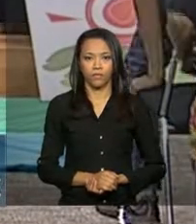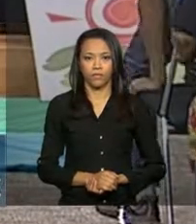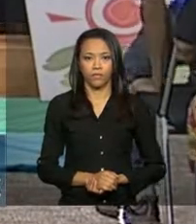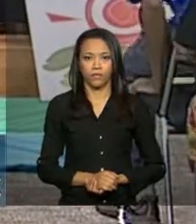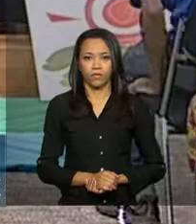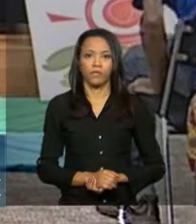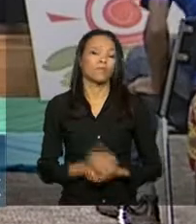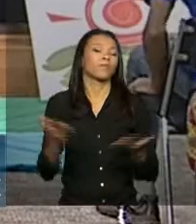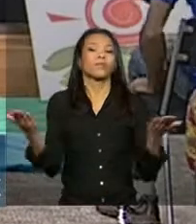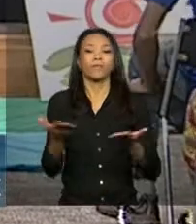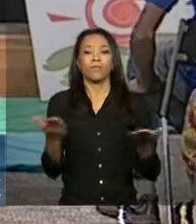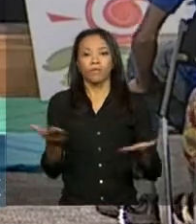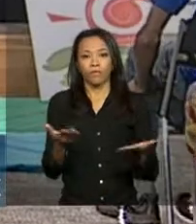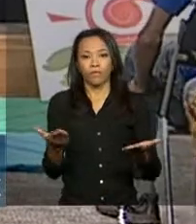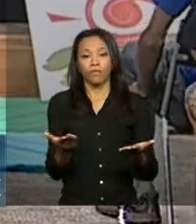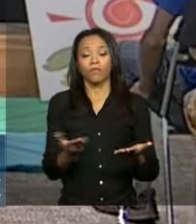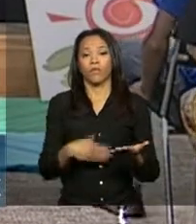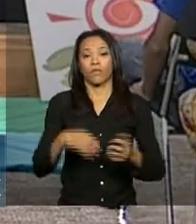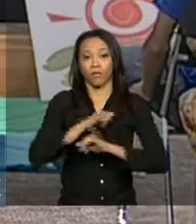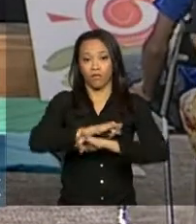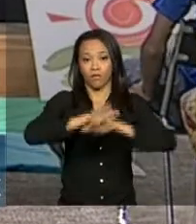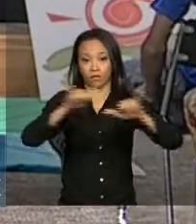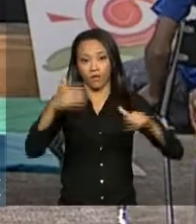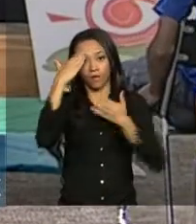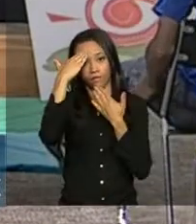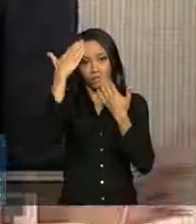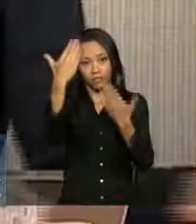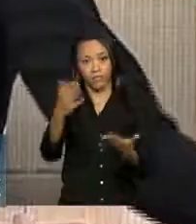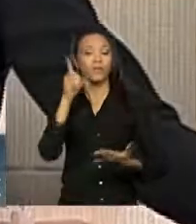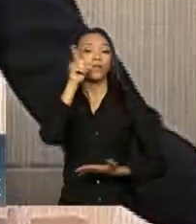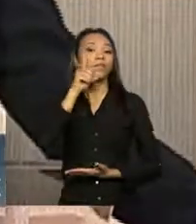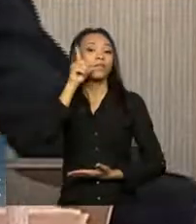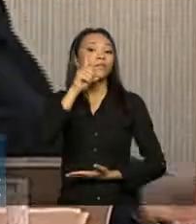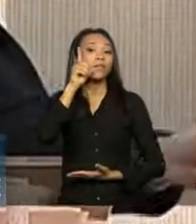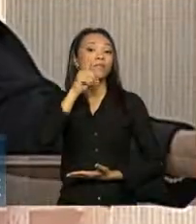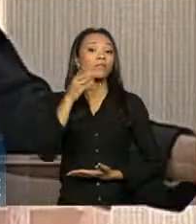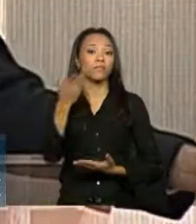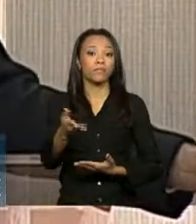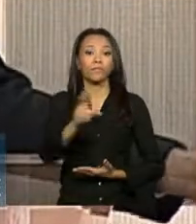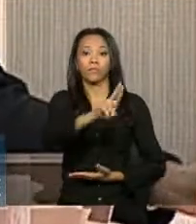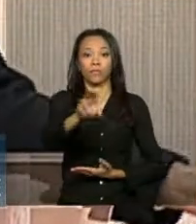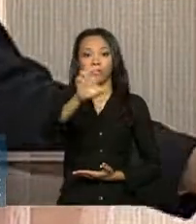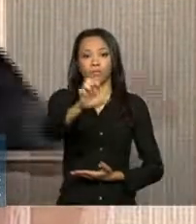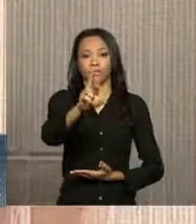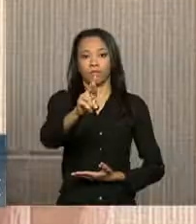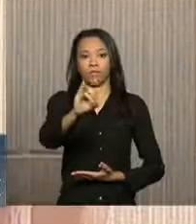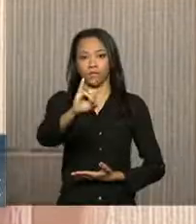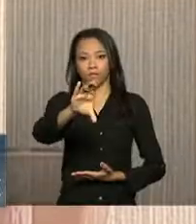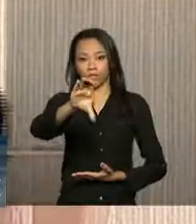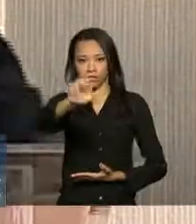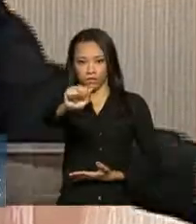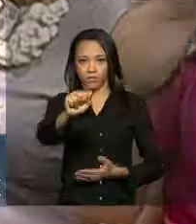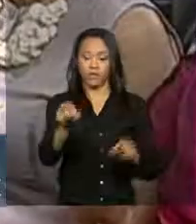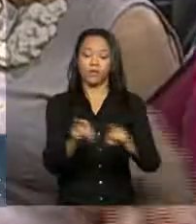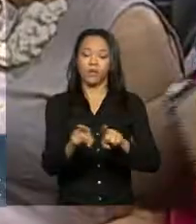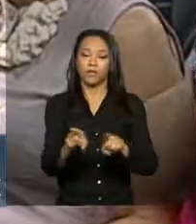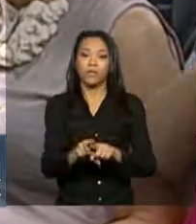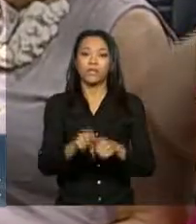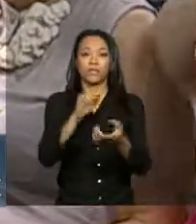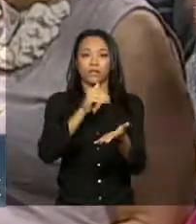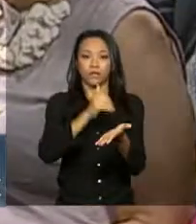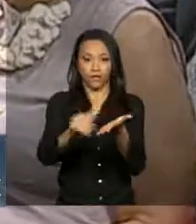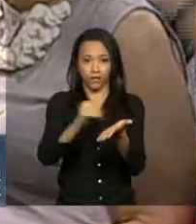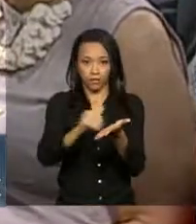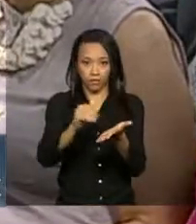registramos agradecemos a presença da deputada federal érika kokay secretário nacional de juventude da presidência